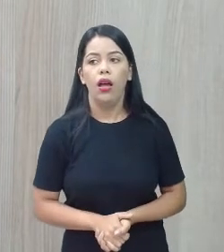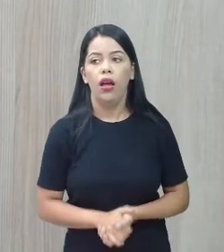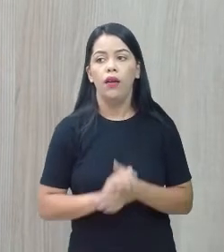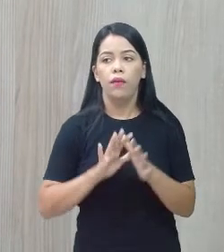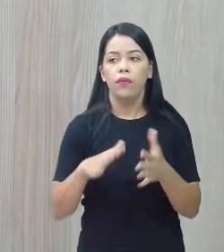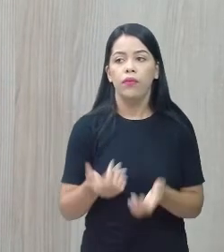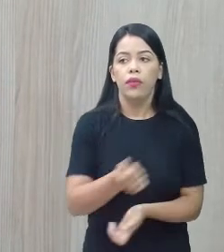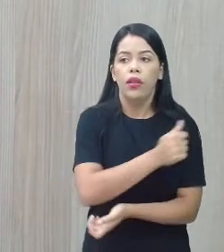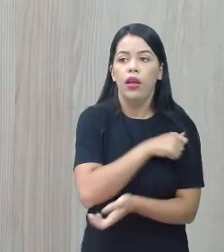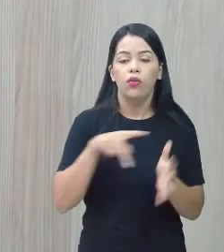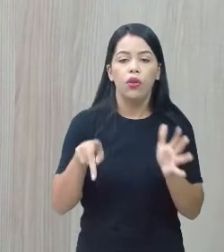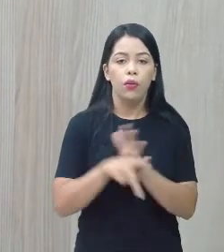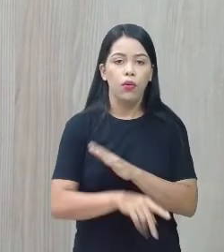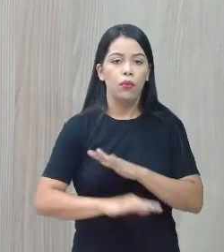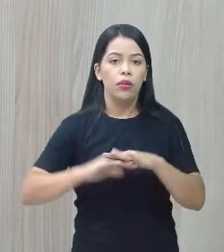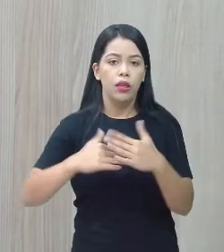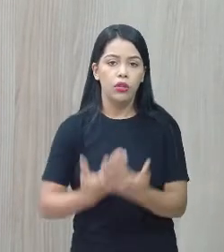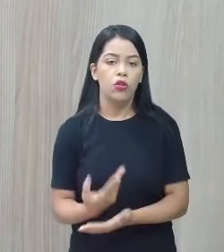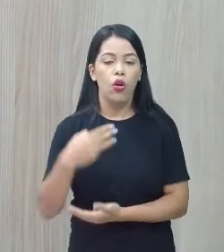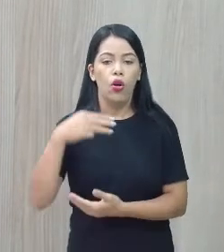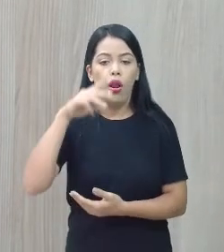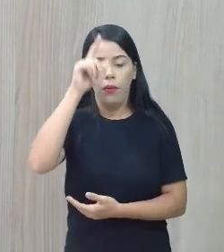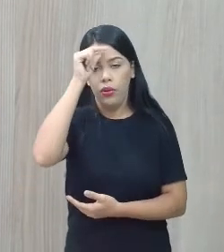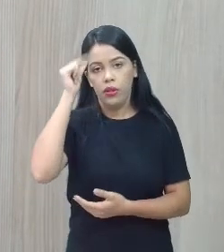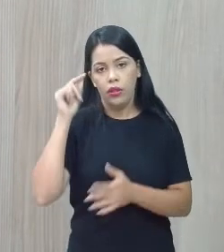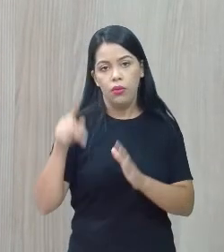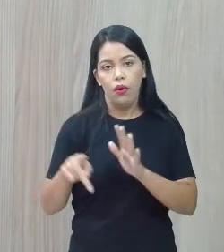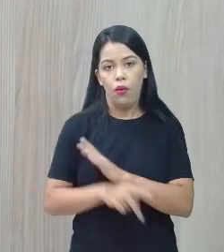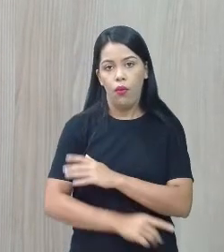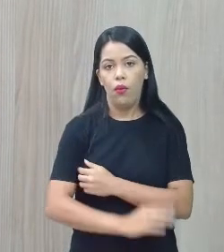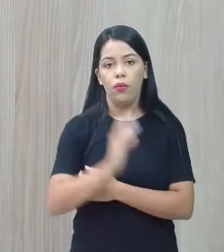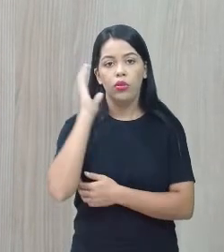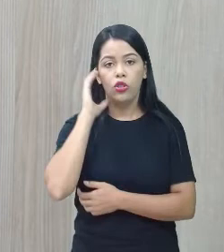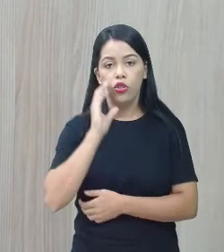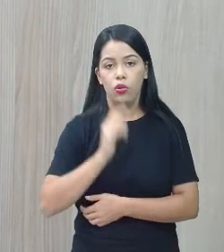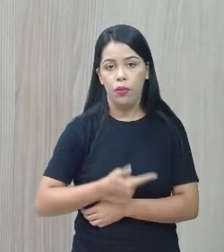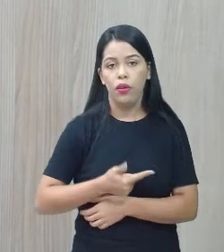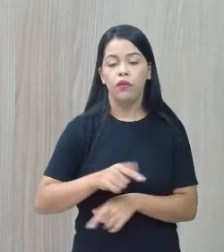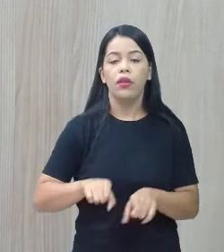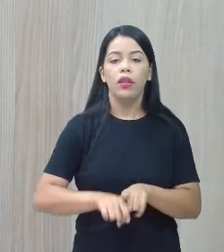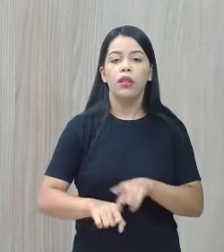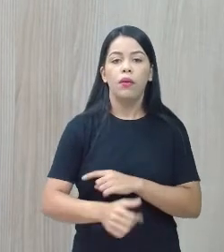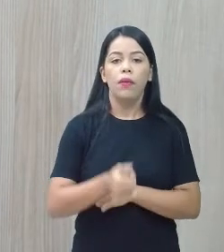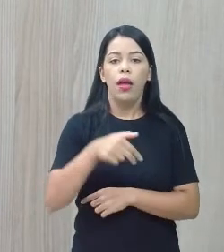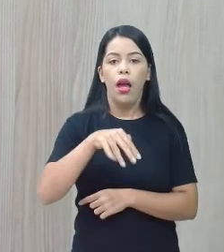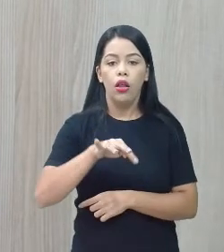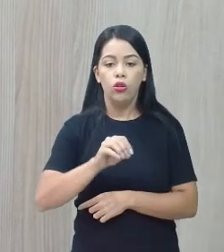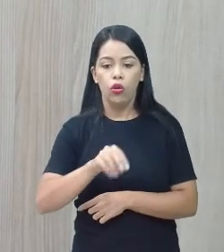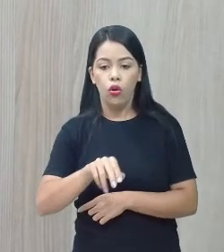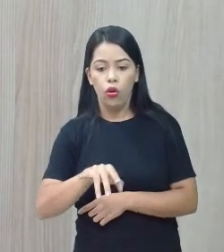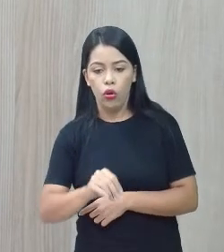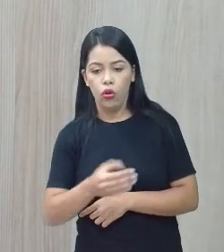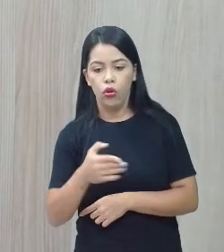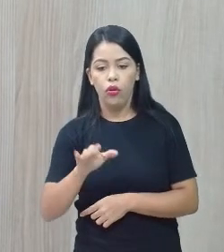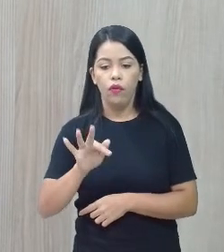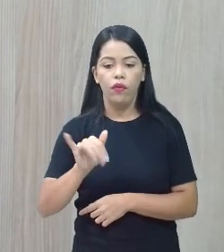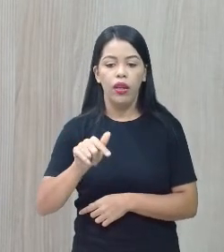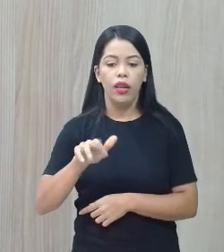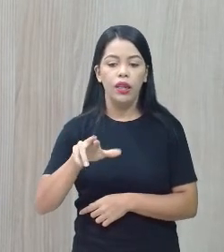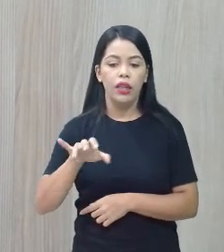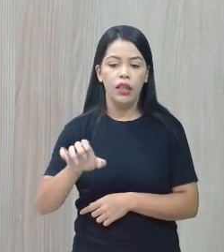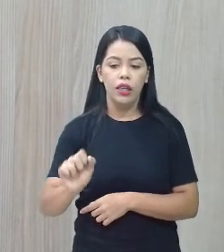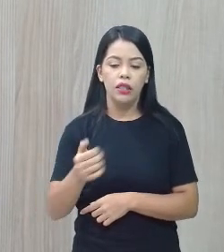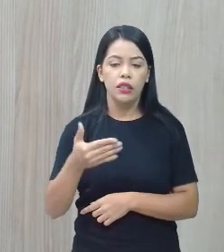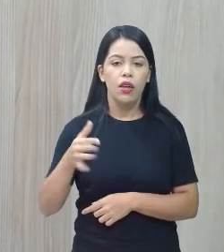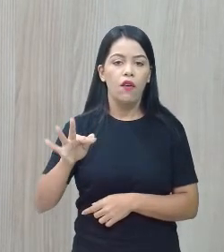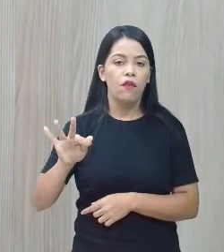alunos da Escola Municipal Sociólogo Gilberto Freire, Antônio Farias Filho, só que eles estão bem